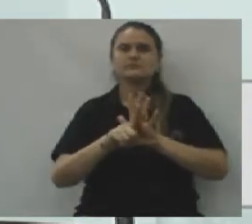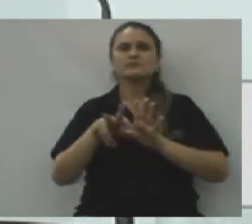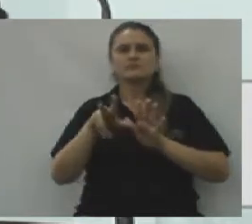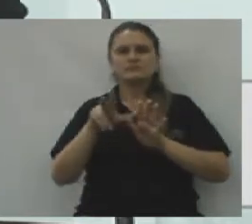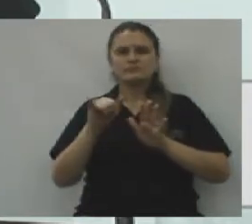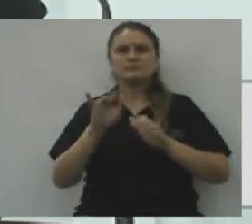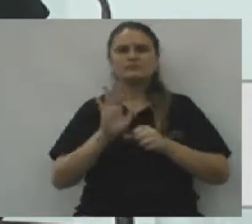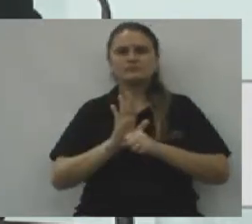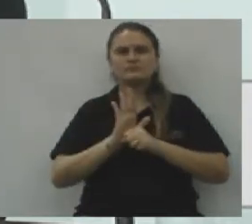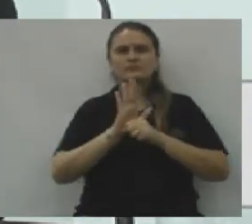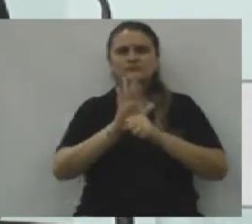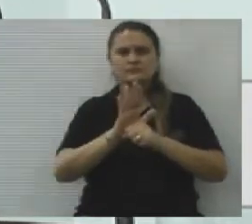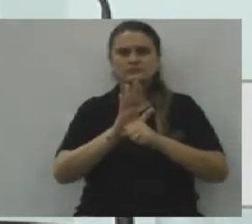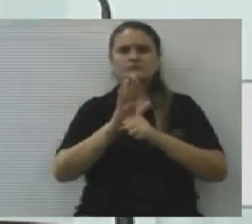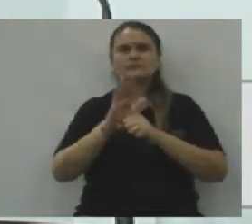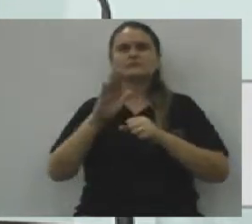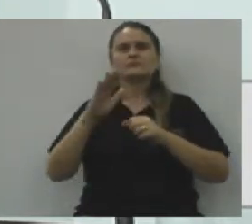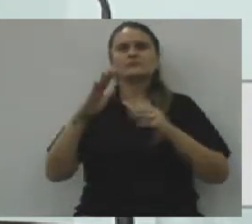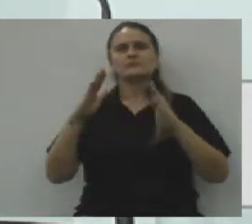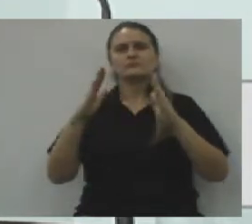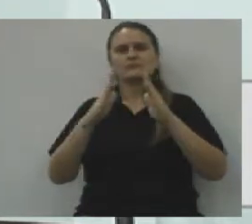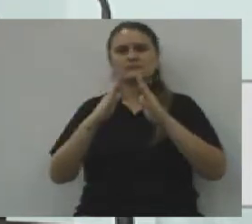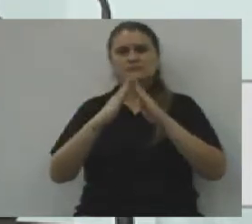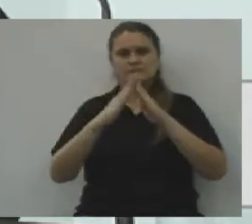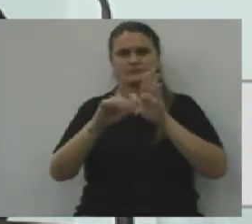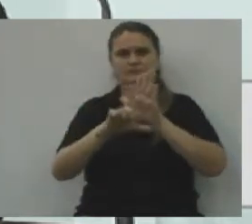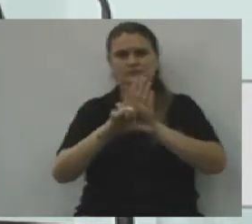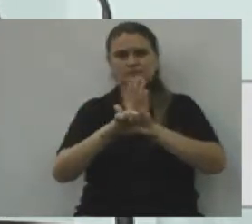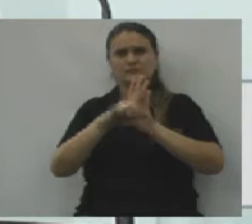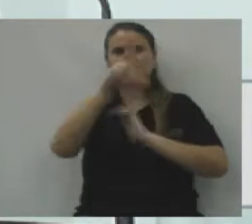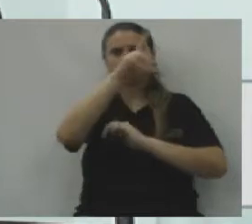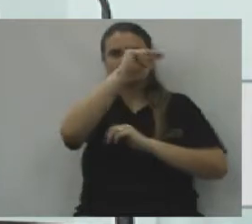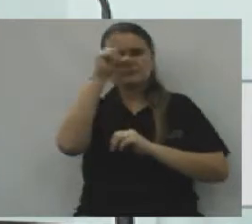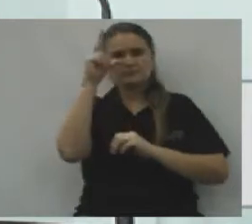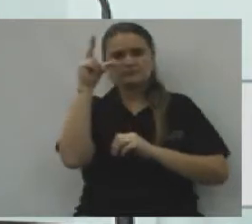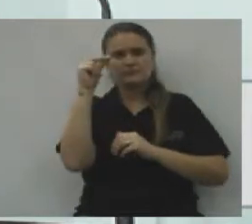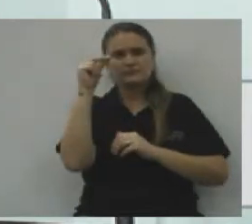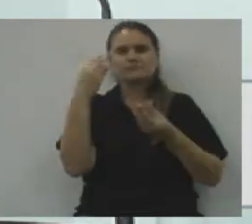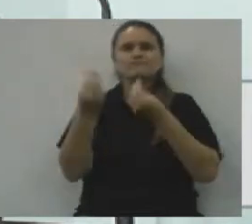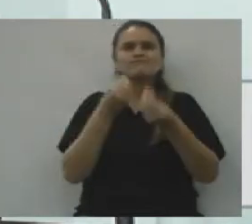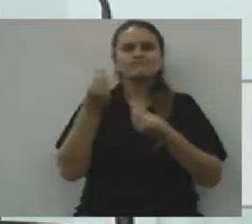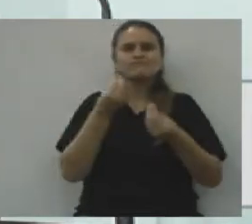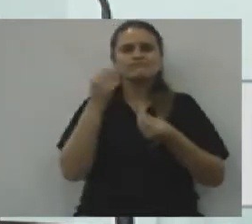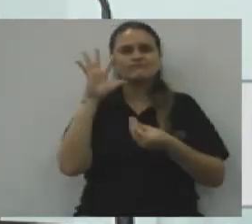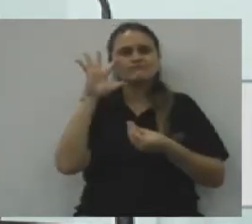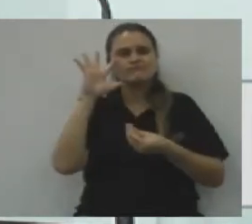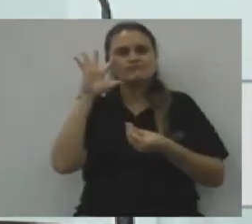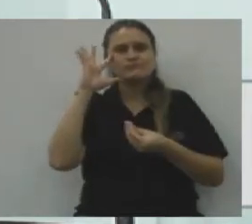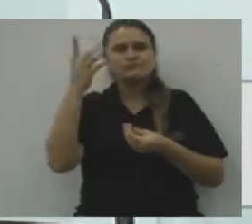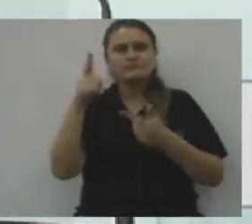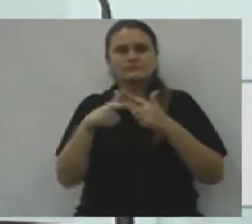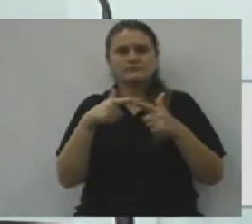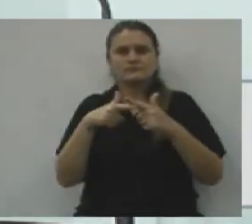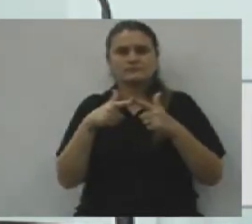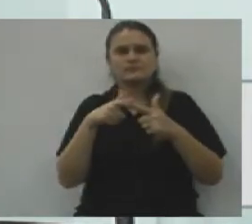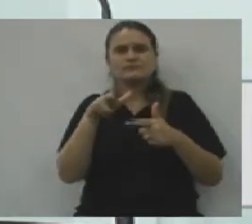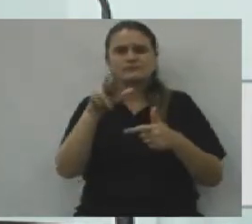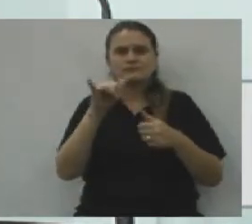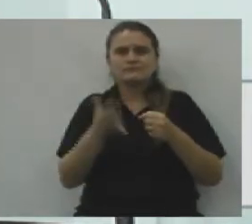respaldará o Poder Executivo, o Poder Legislativo, a ação dos colegas